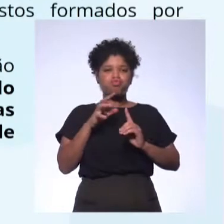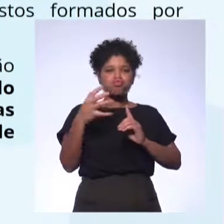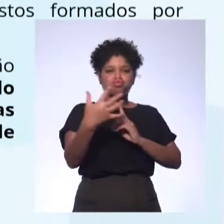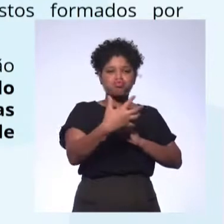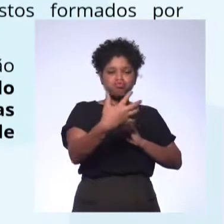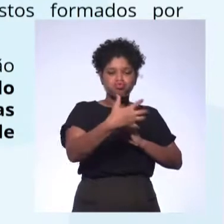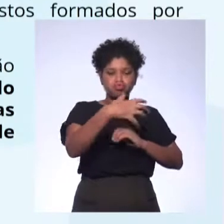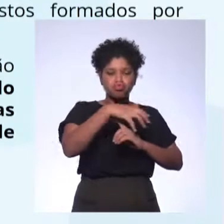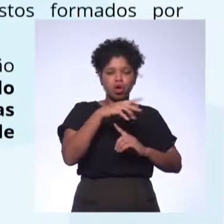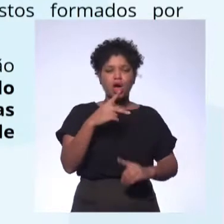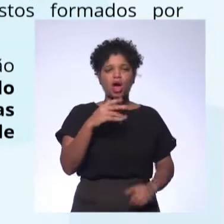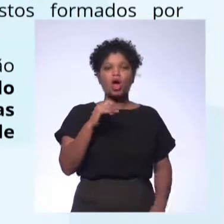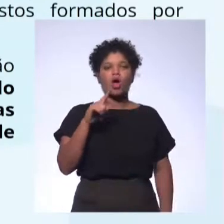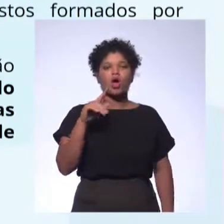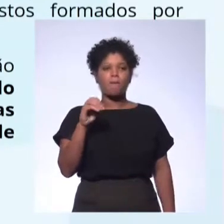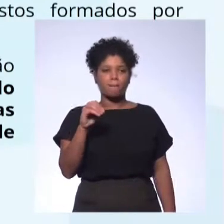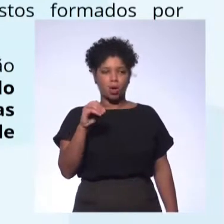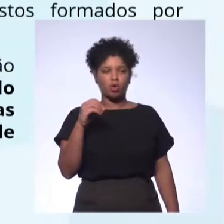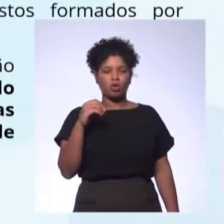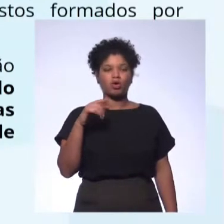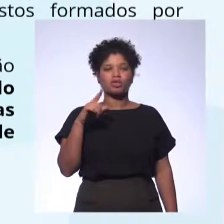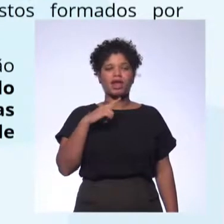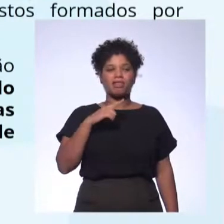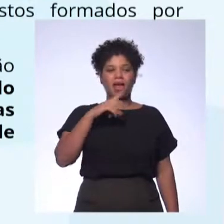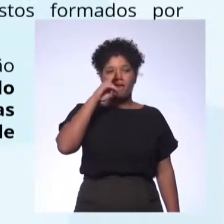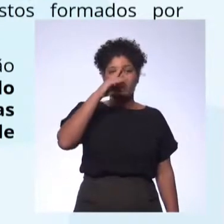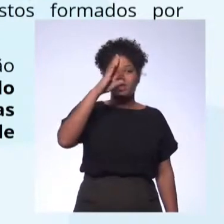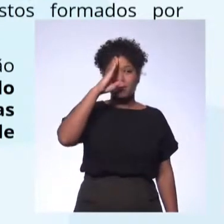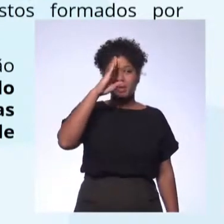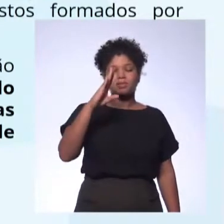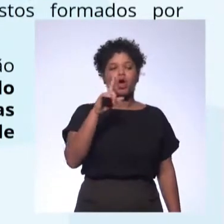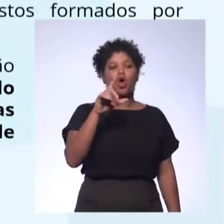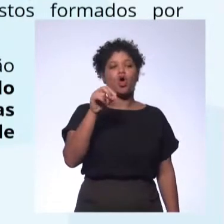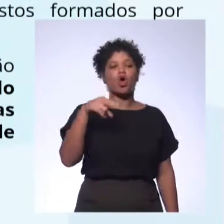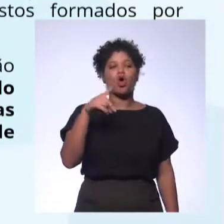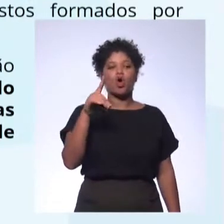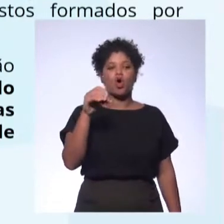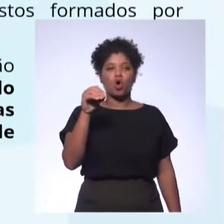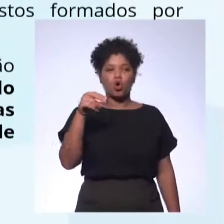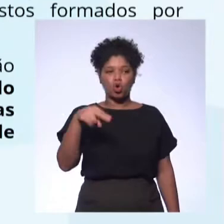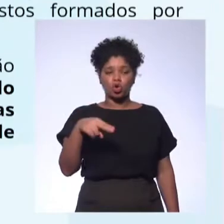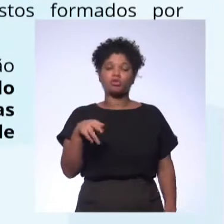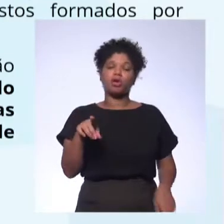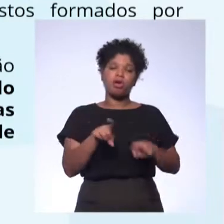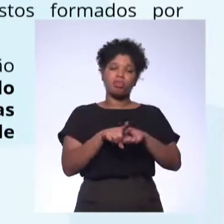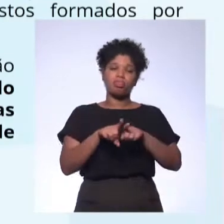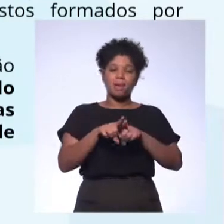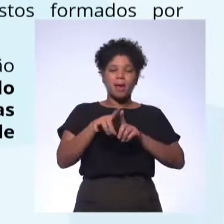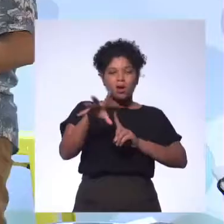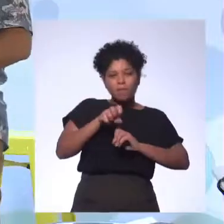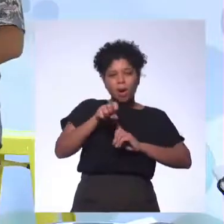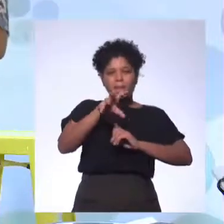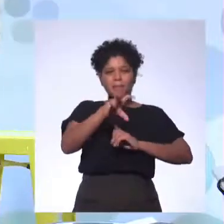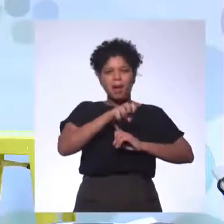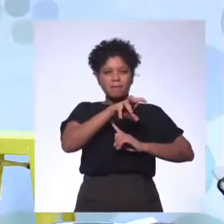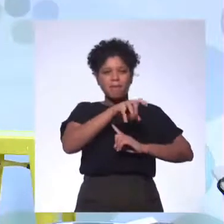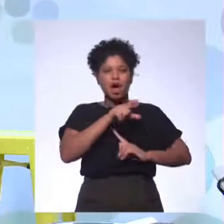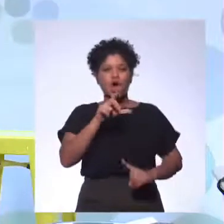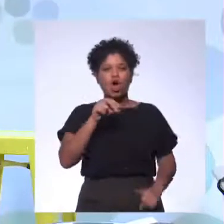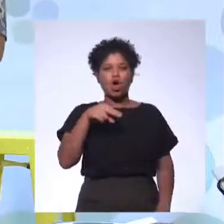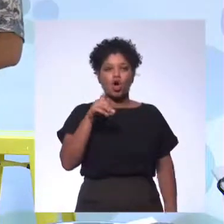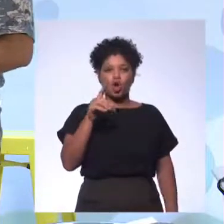instantâneo-dipolo induzido forças de dispersão de London ou simplesmente forças de London Ok